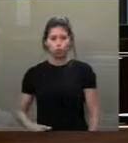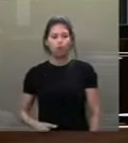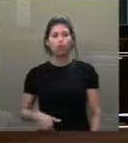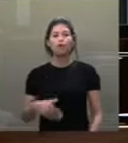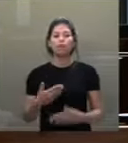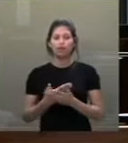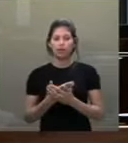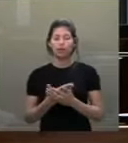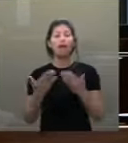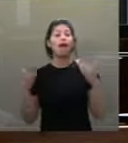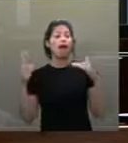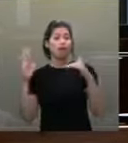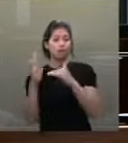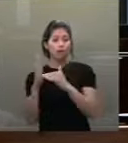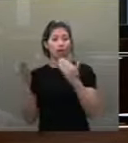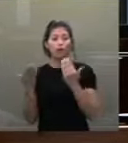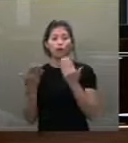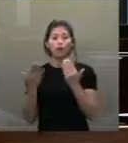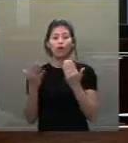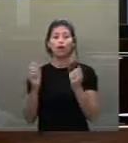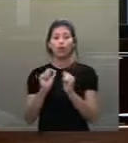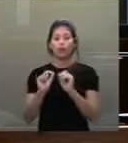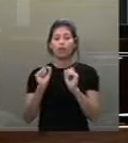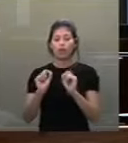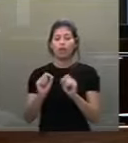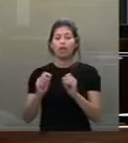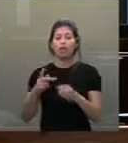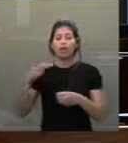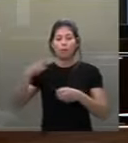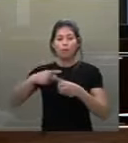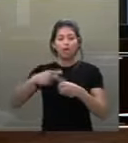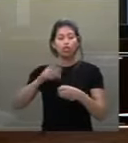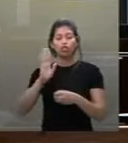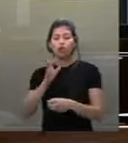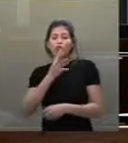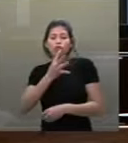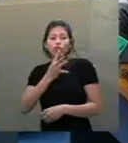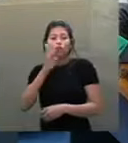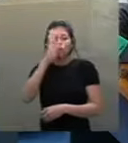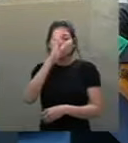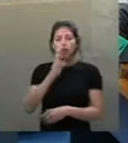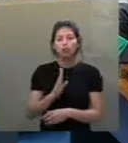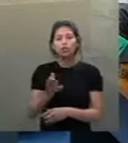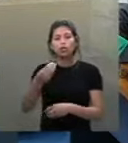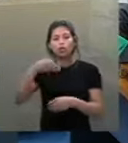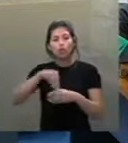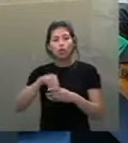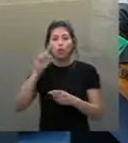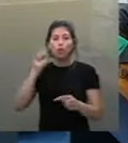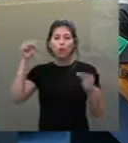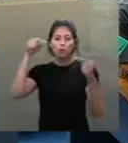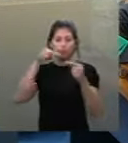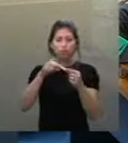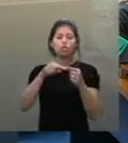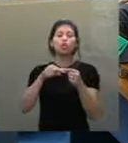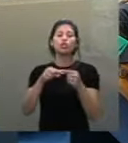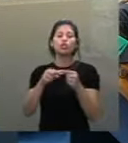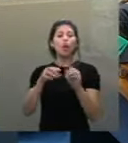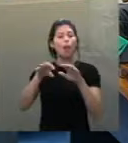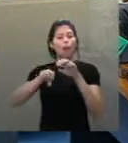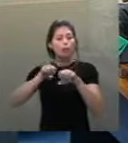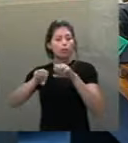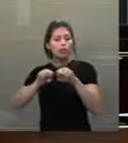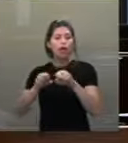Carlos, até agora, desde que o petróleo comercialmente é conhecido no Brasil, este objetivo comum foi a busca da autossuficiência em